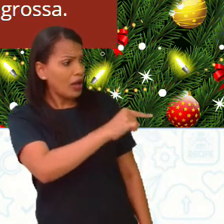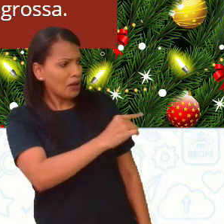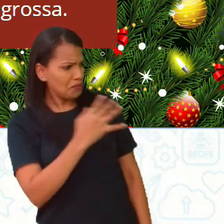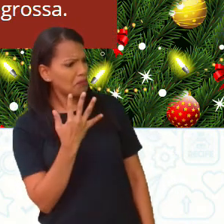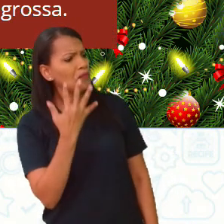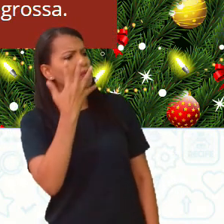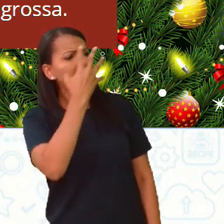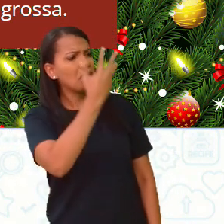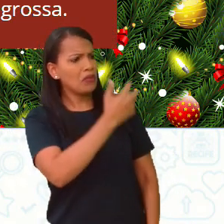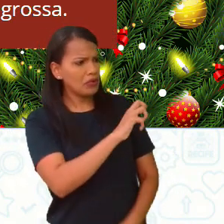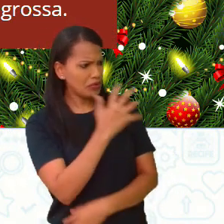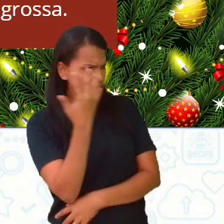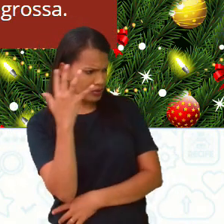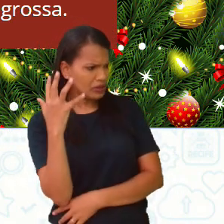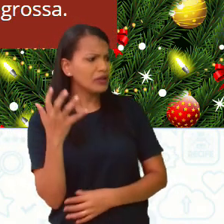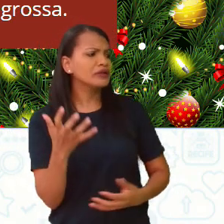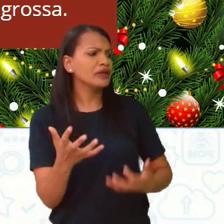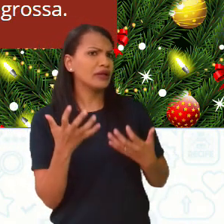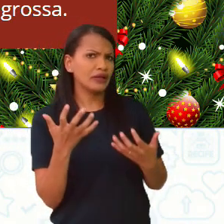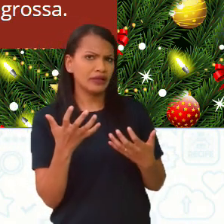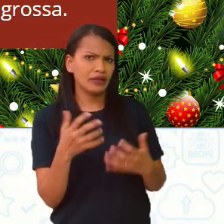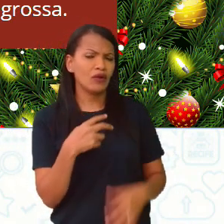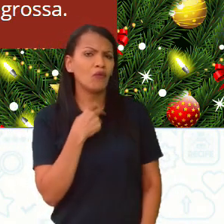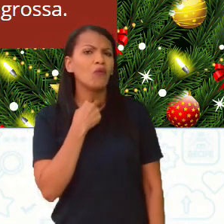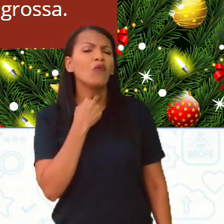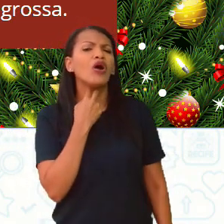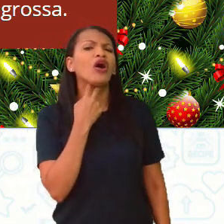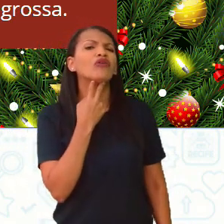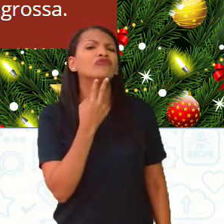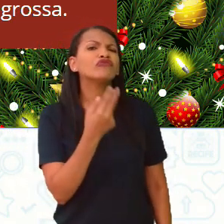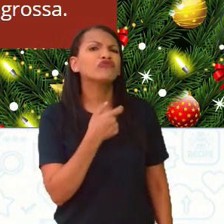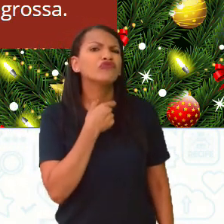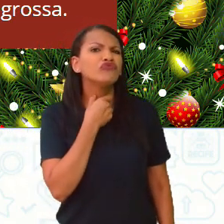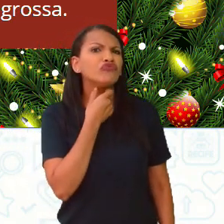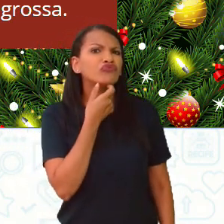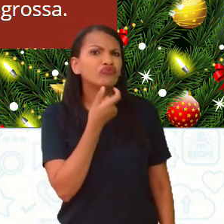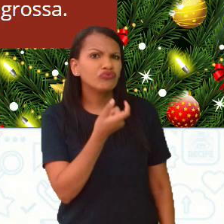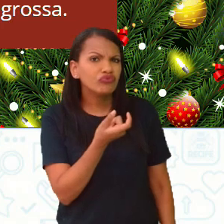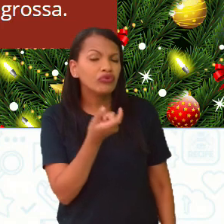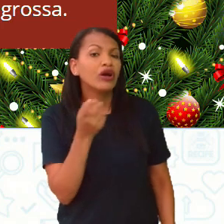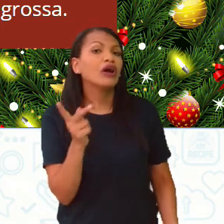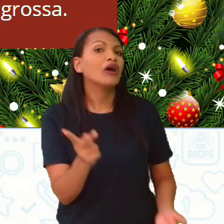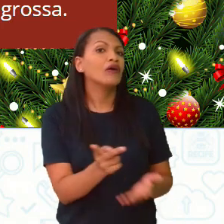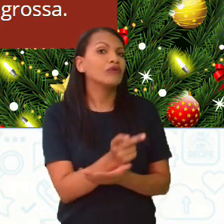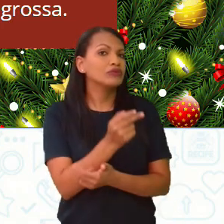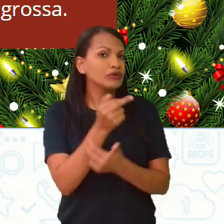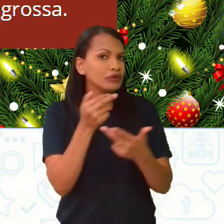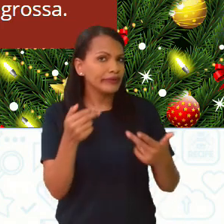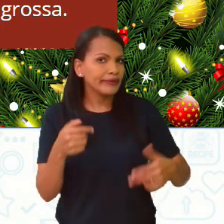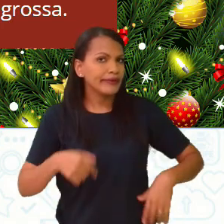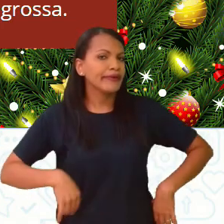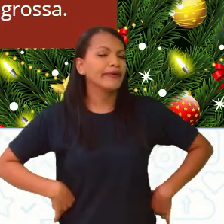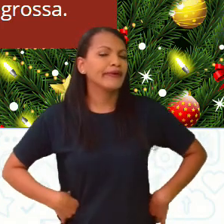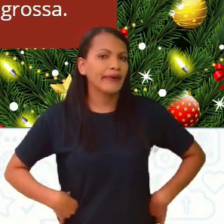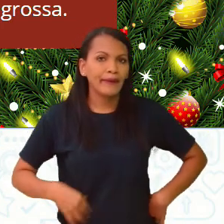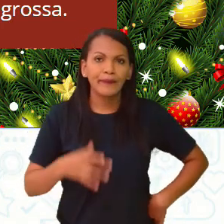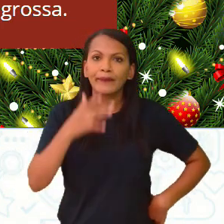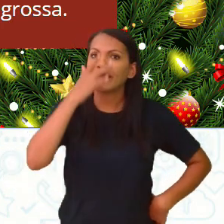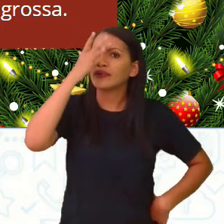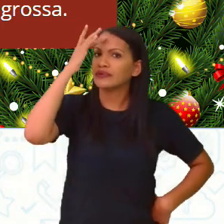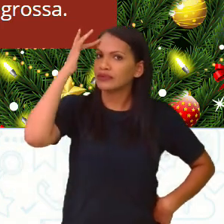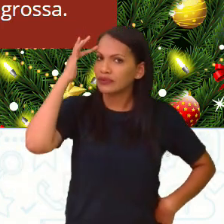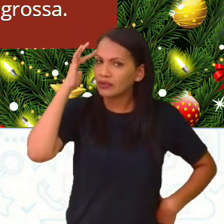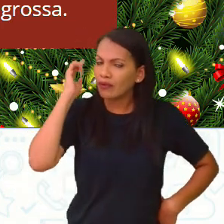bela árvore para o que queremos. Era uma voz grossa. Eita, aconteceu alguma coisa que alguém